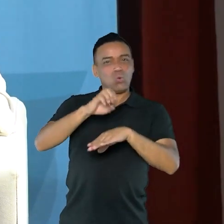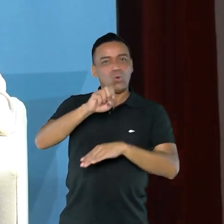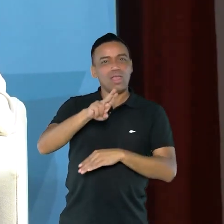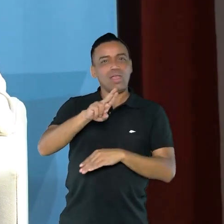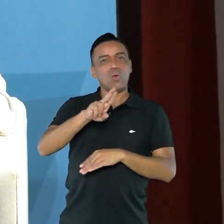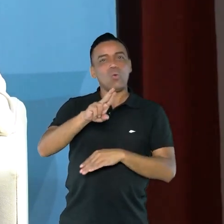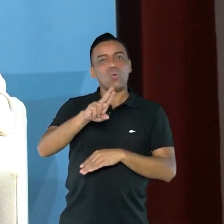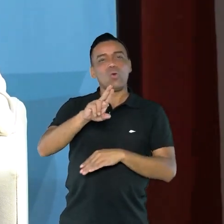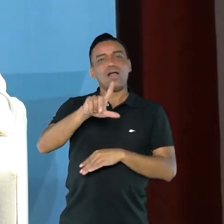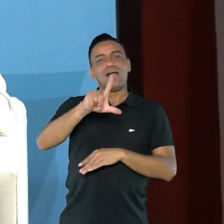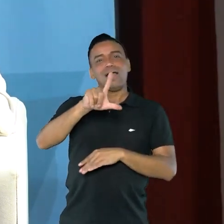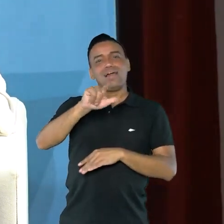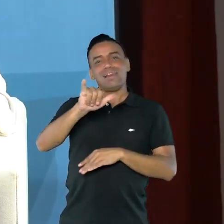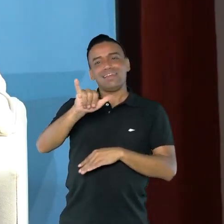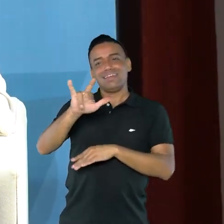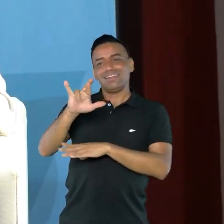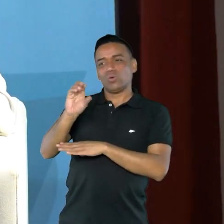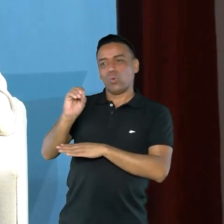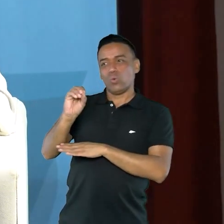permitam a